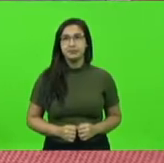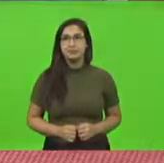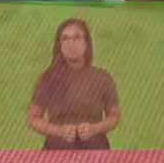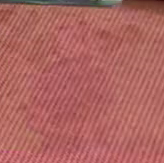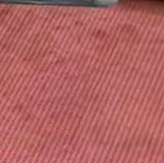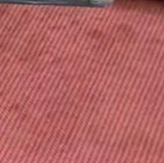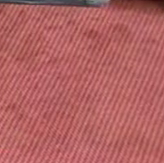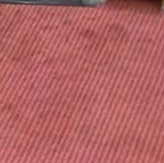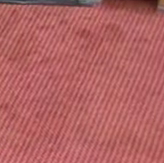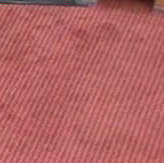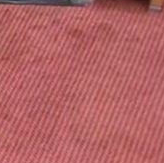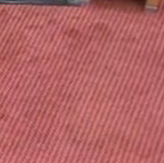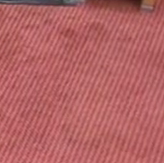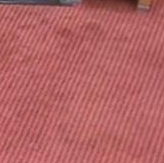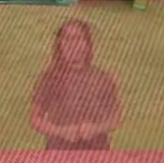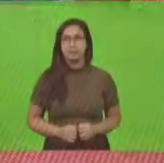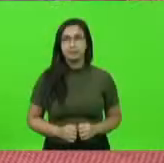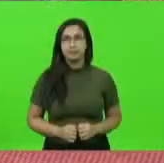Presidente.